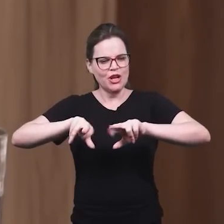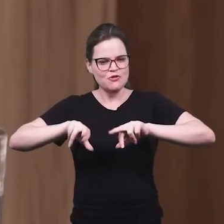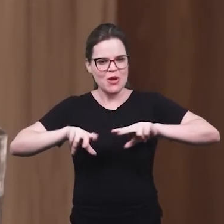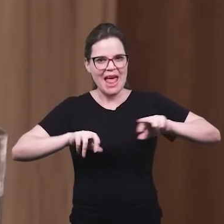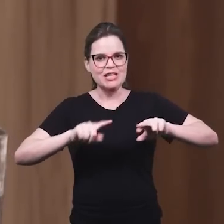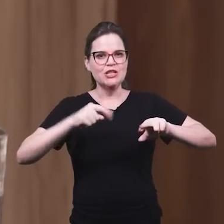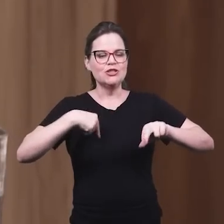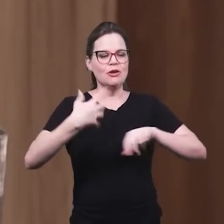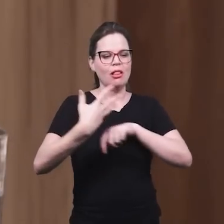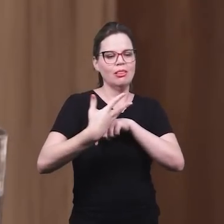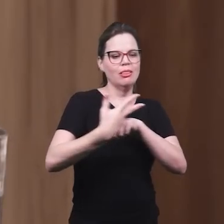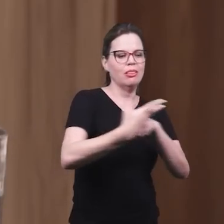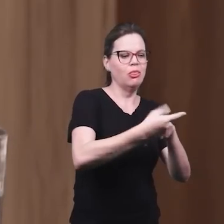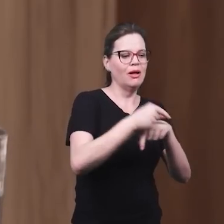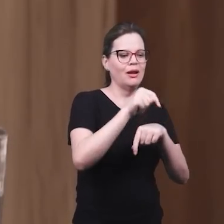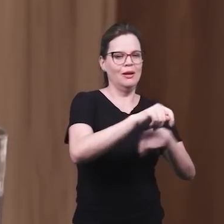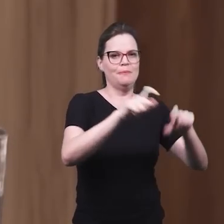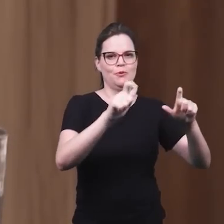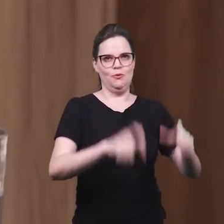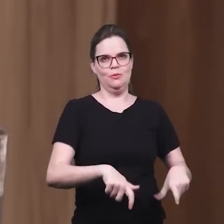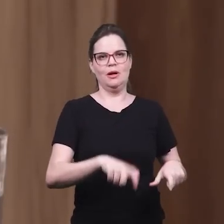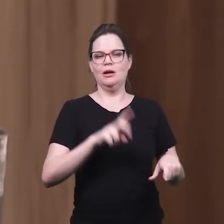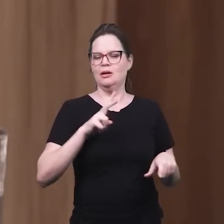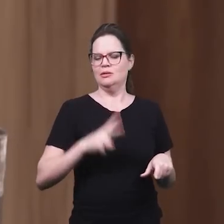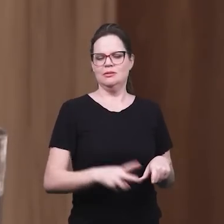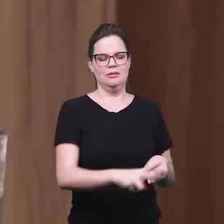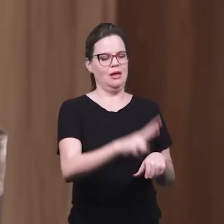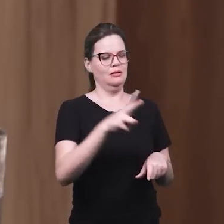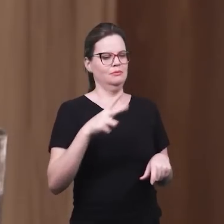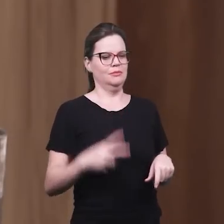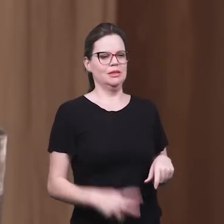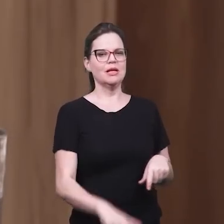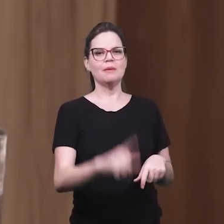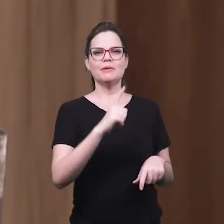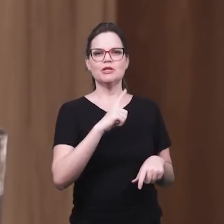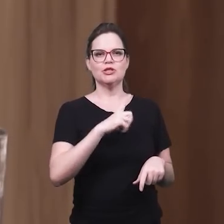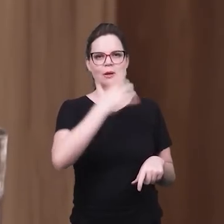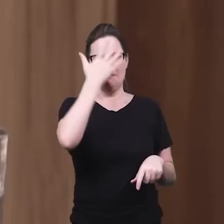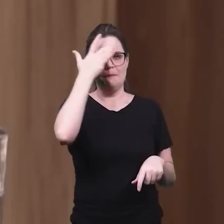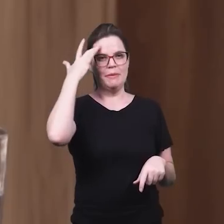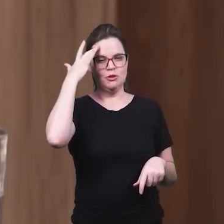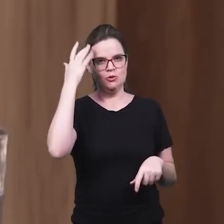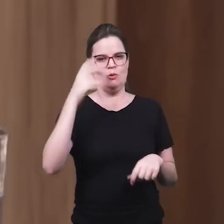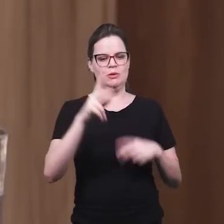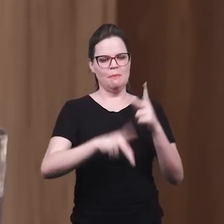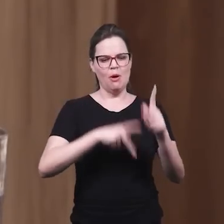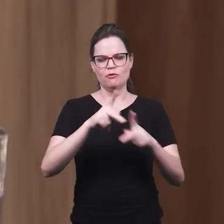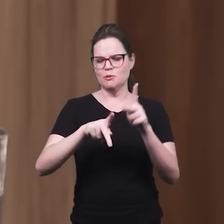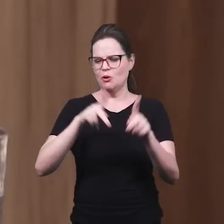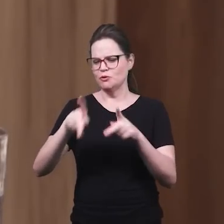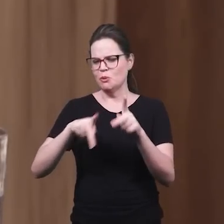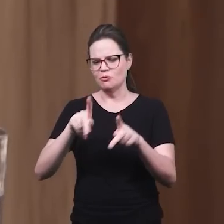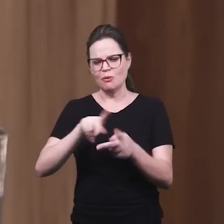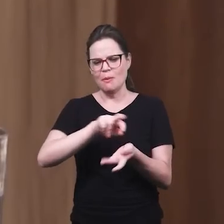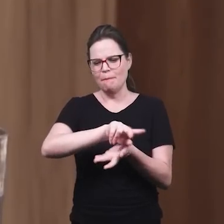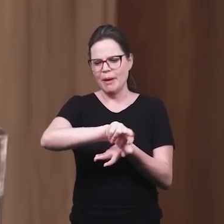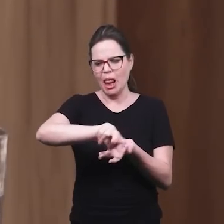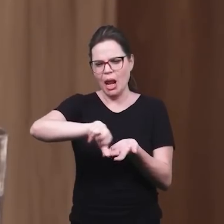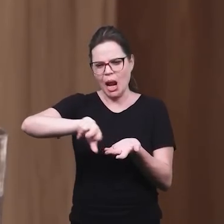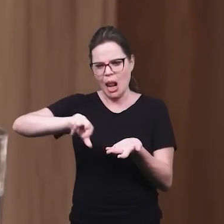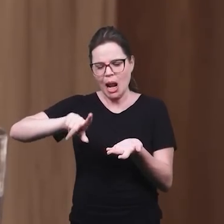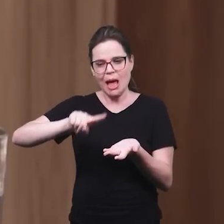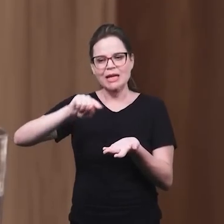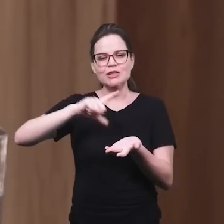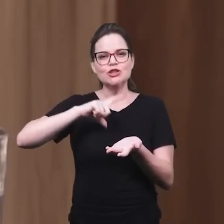Caná da Galileia, ela atraía sempre a presença dos gentios, dos outros povos, que eram exatamente